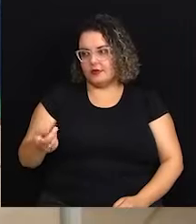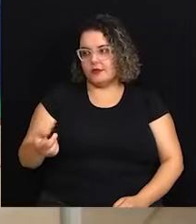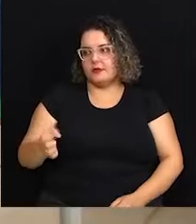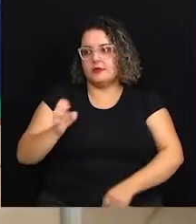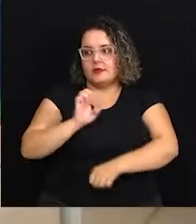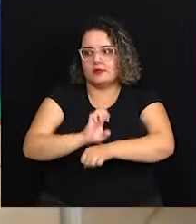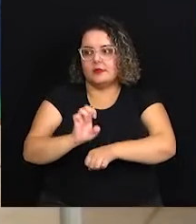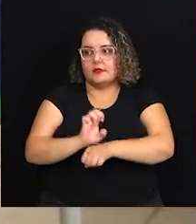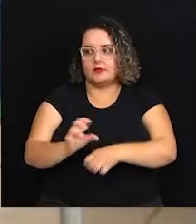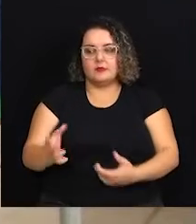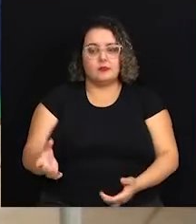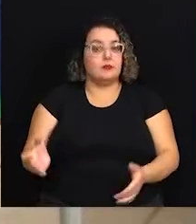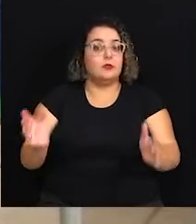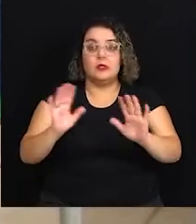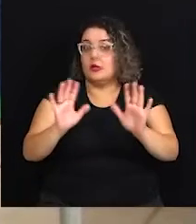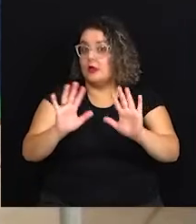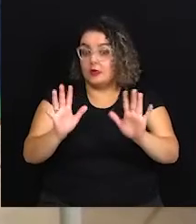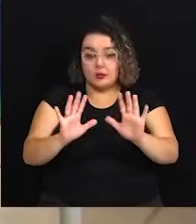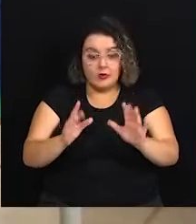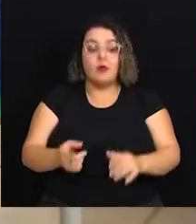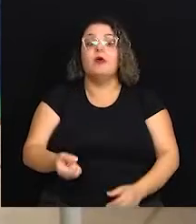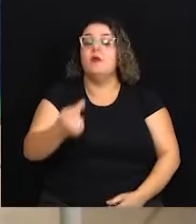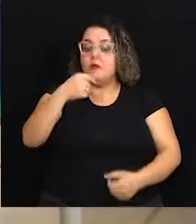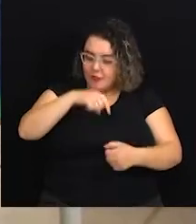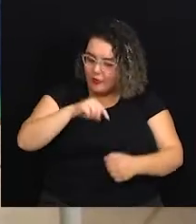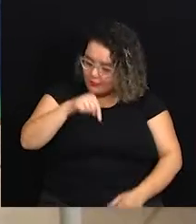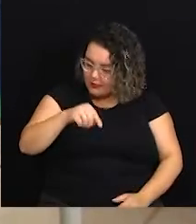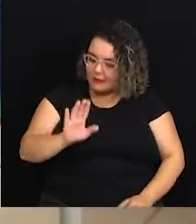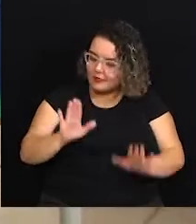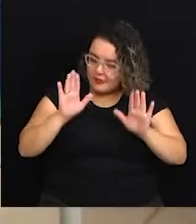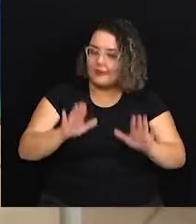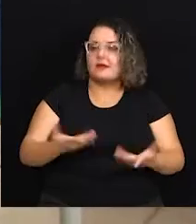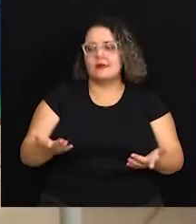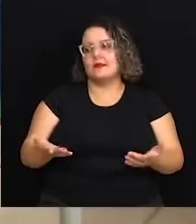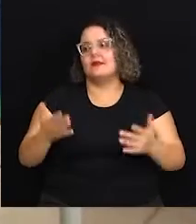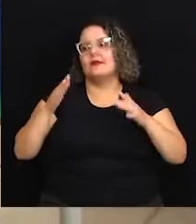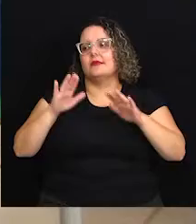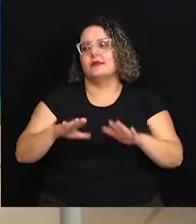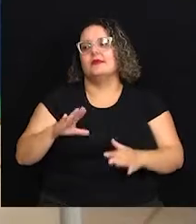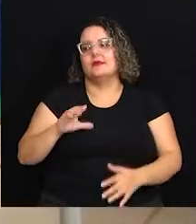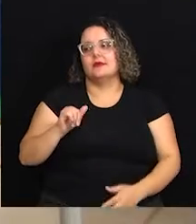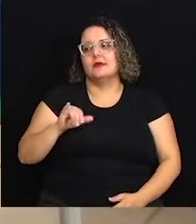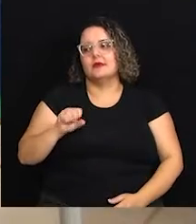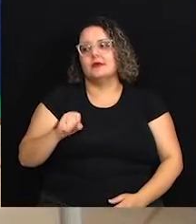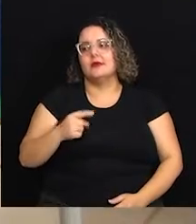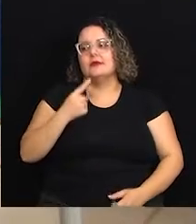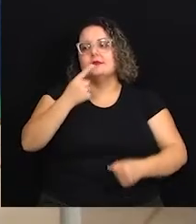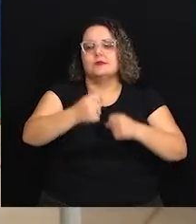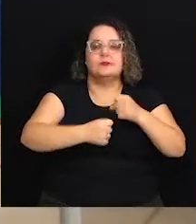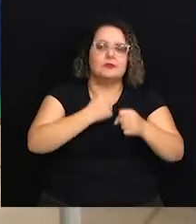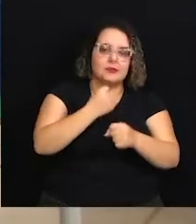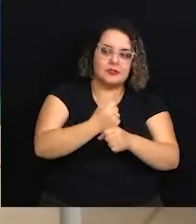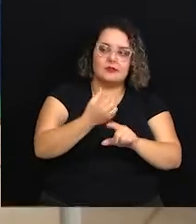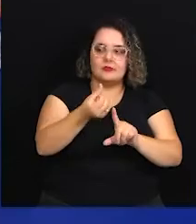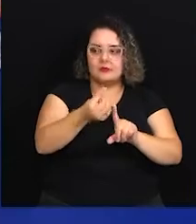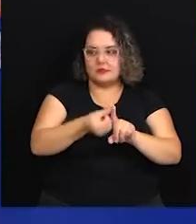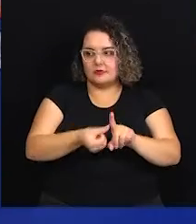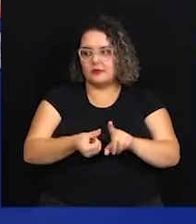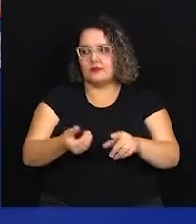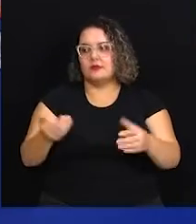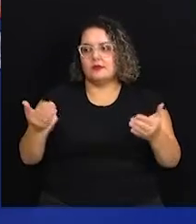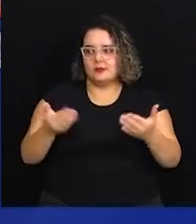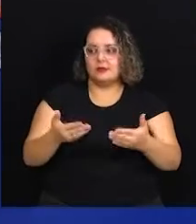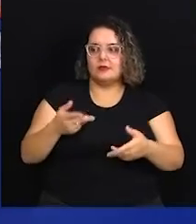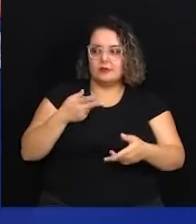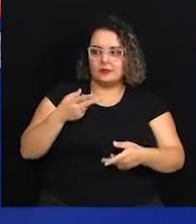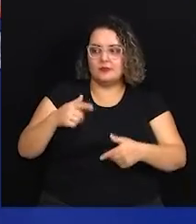ficaria mais aqui, ela falou, não, volta aqui. Acabei ficando aqui no CAIS 1 ano e meio, hoje como